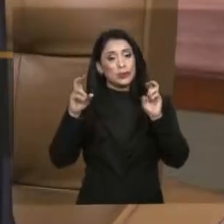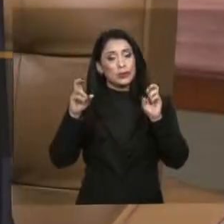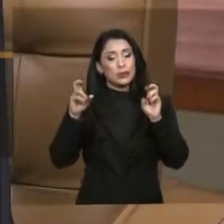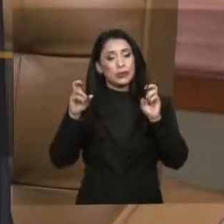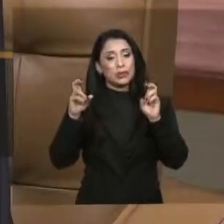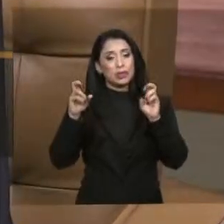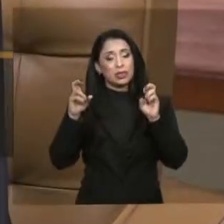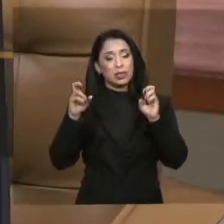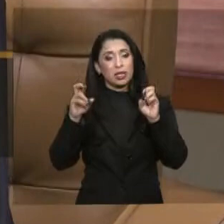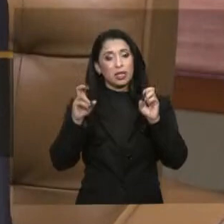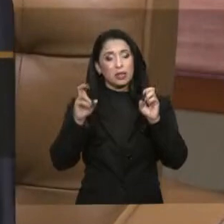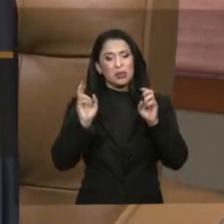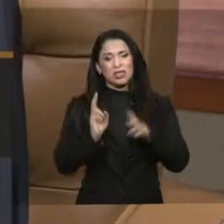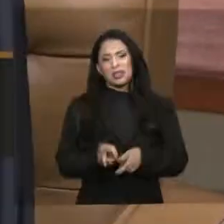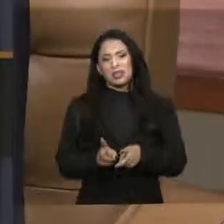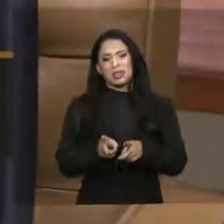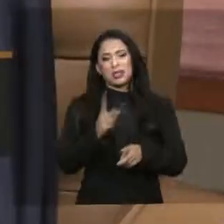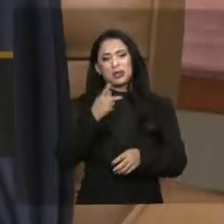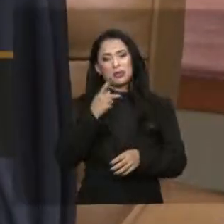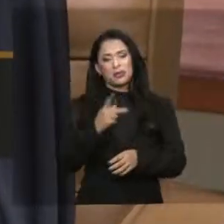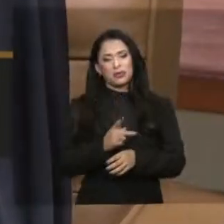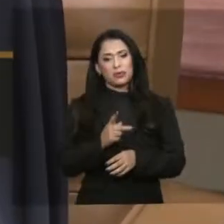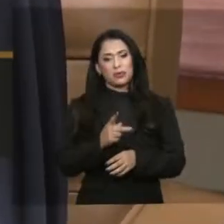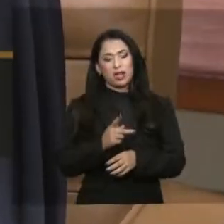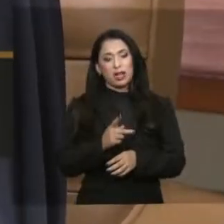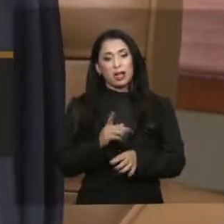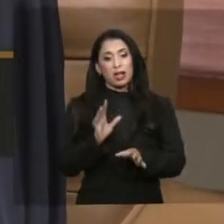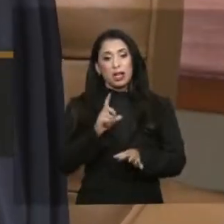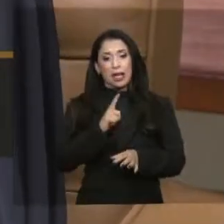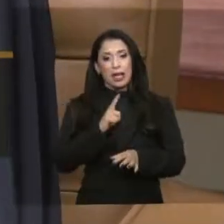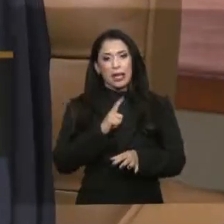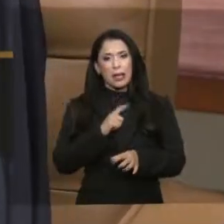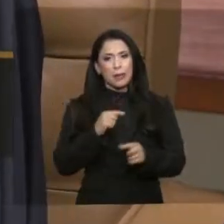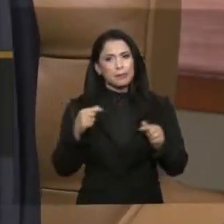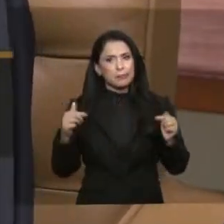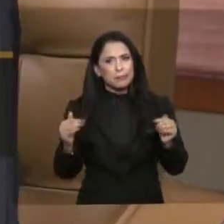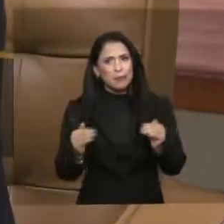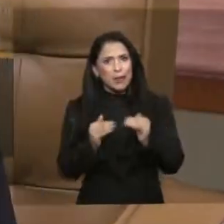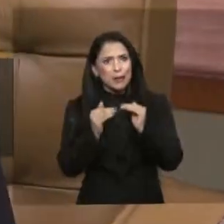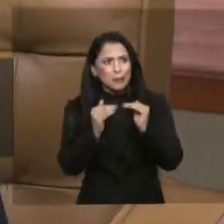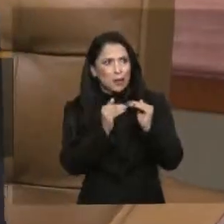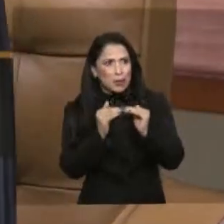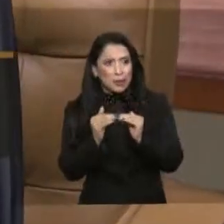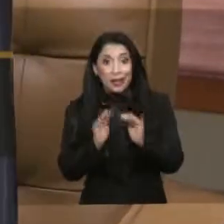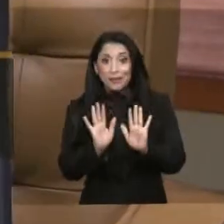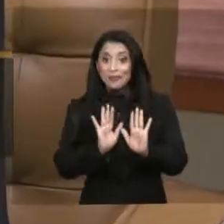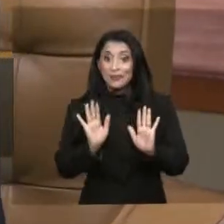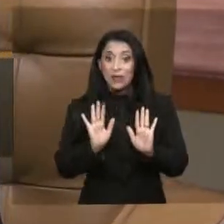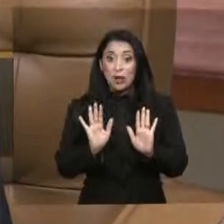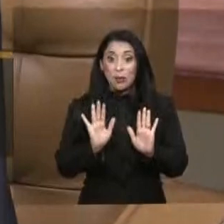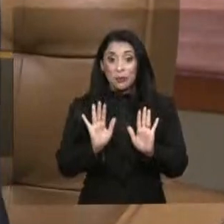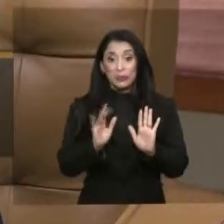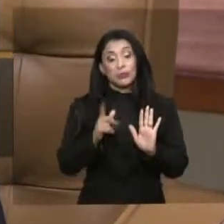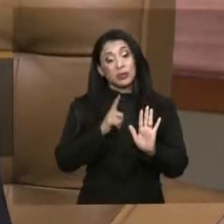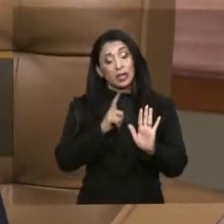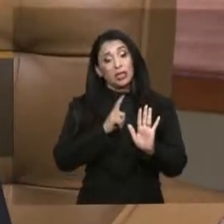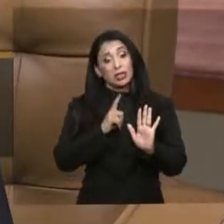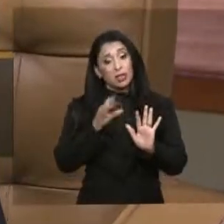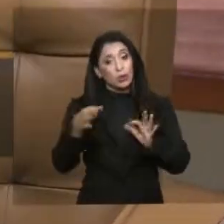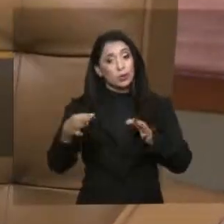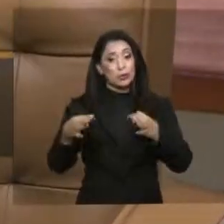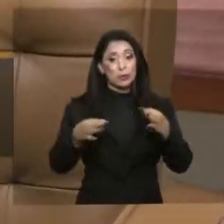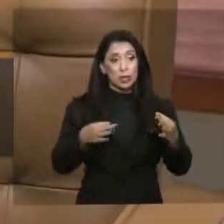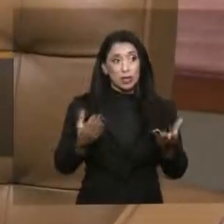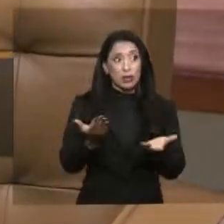sempre apresenta, né, esses temas, é pacífico, mas nunca foi pacífico. Tanto é que nós vamos